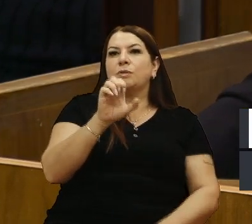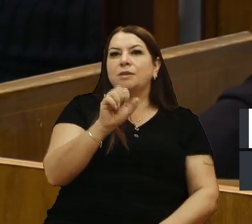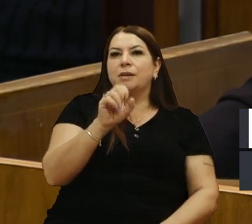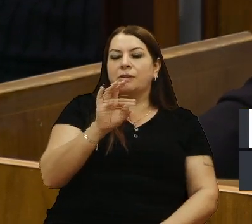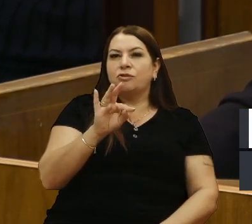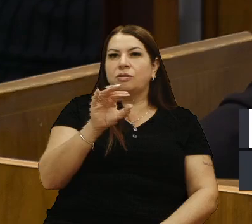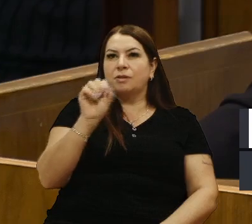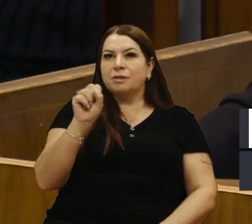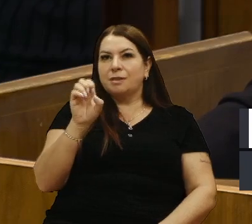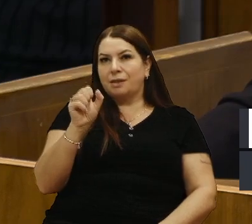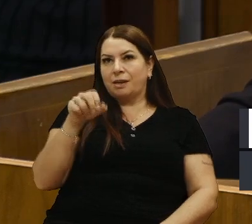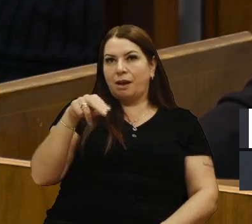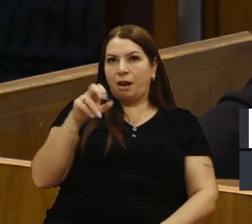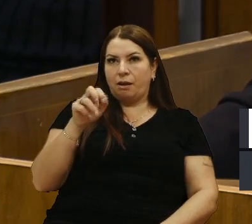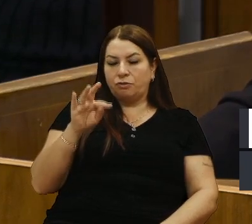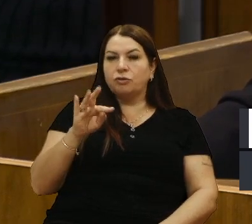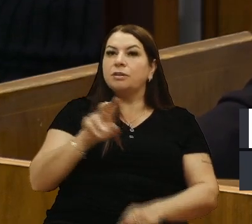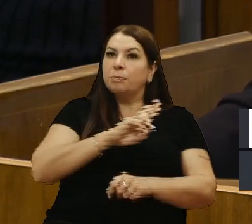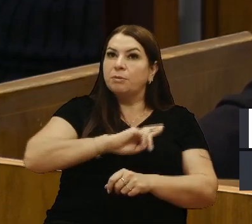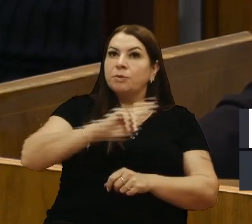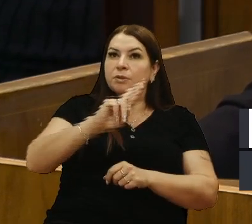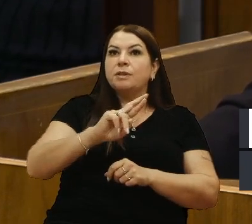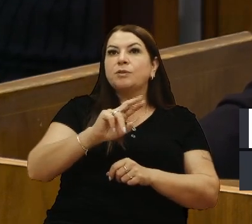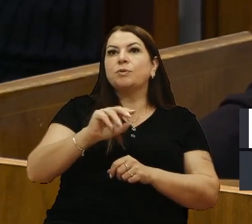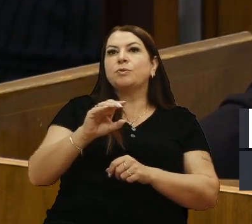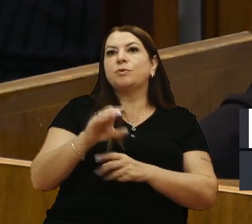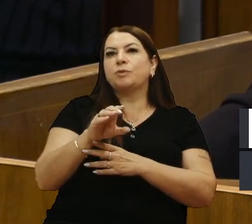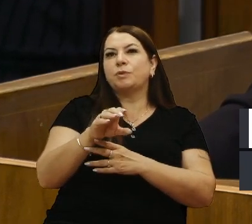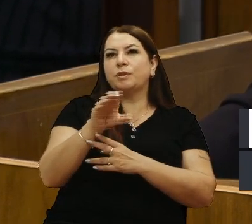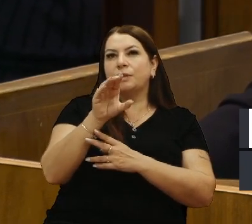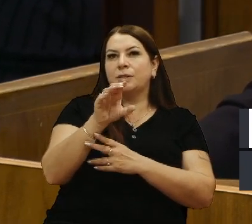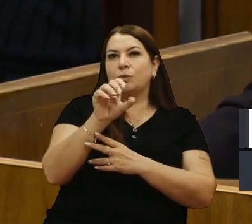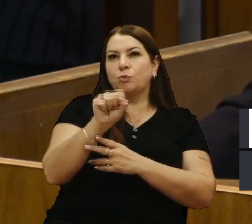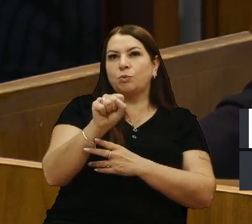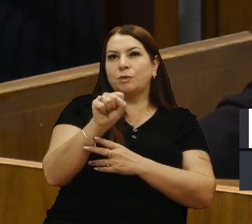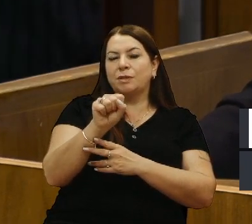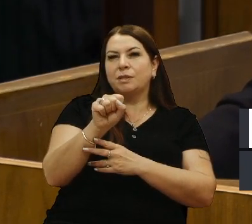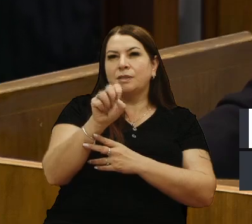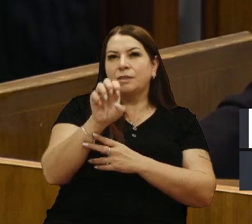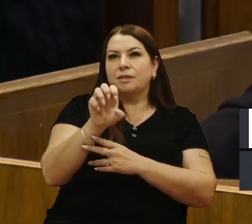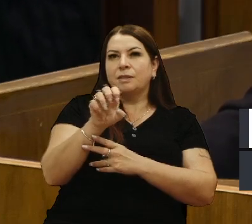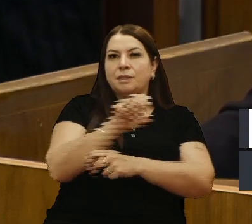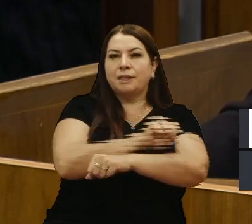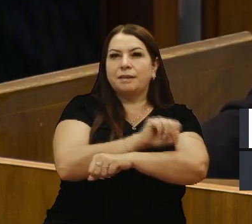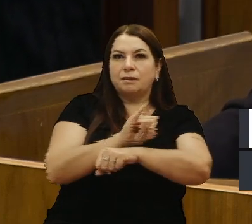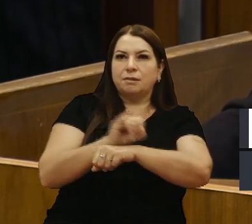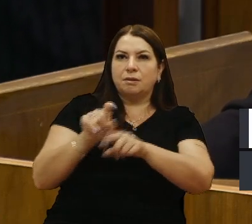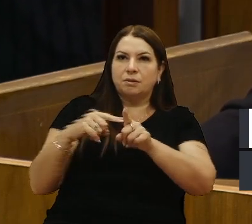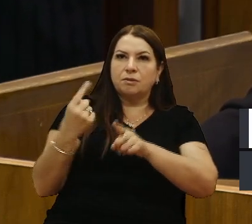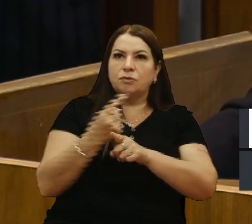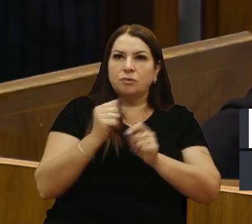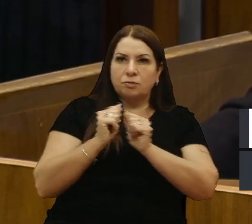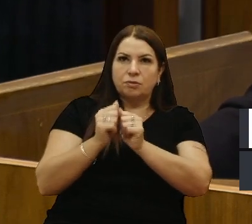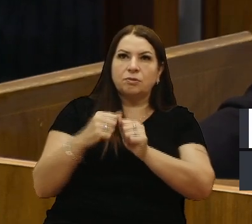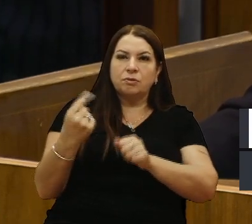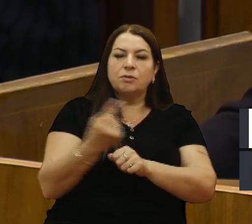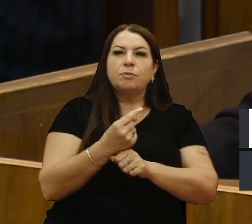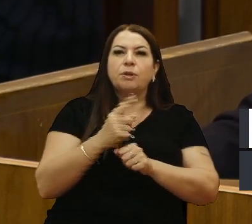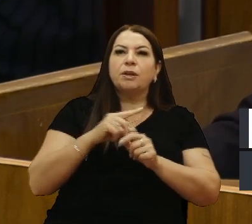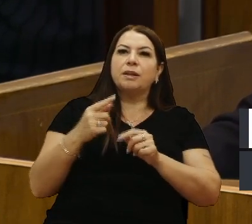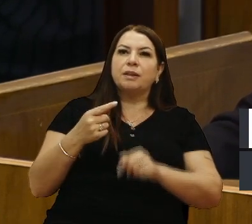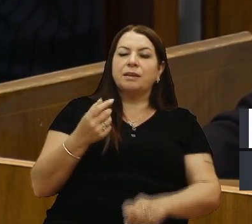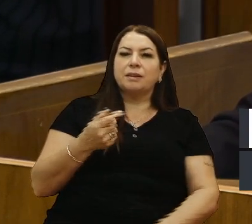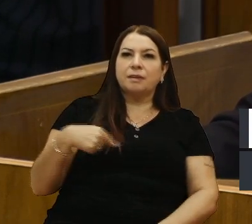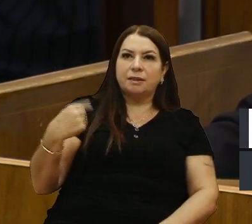nesse momento representando o Serviço Social da Indústria, o SESI. Quero agradecer imensamente a gestora Ciandra Magalhães